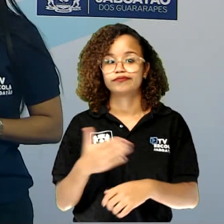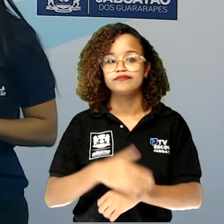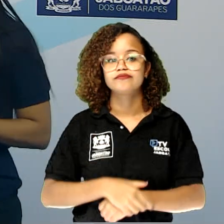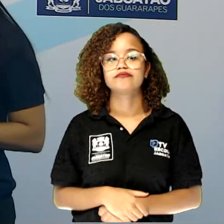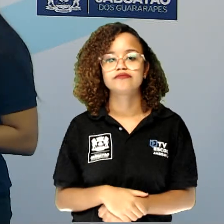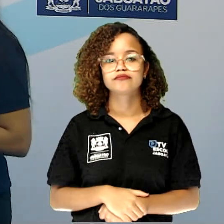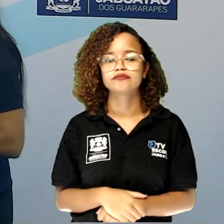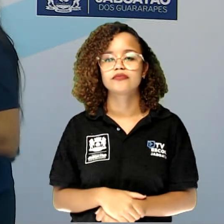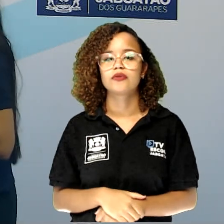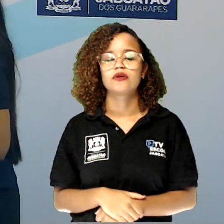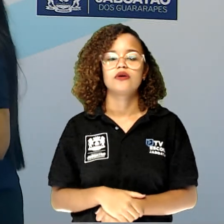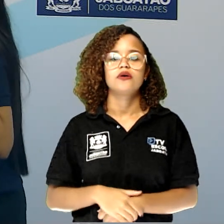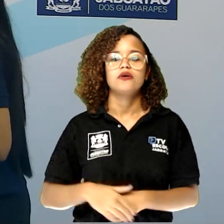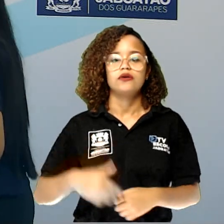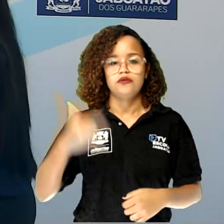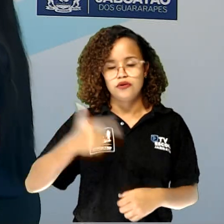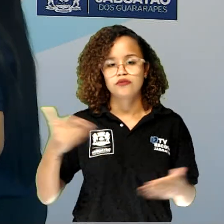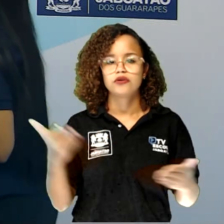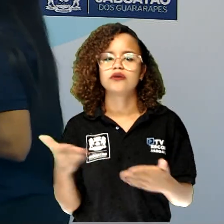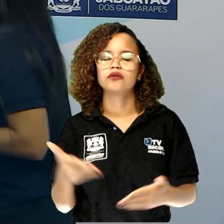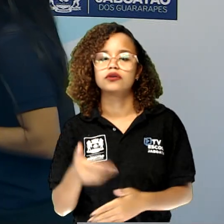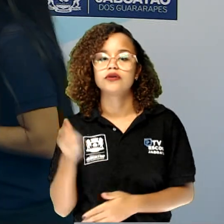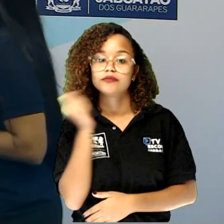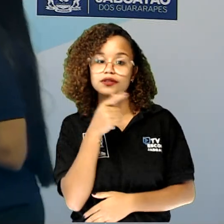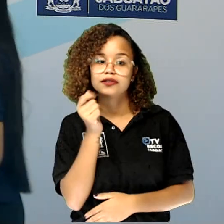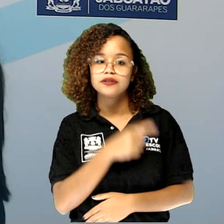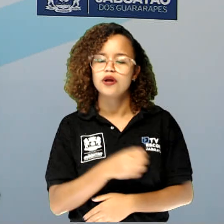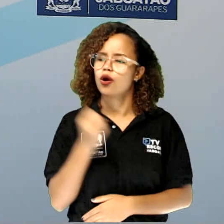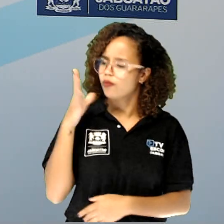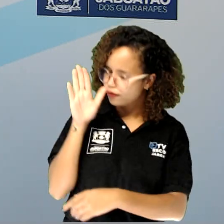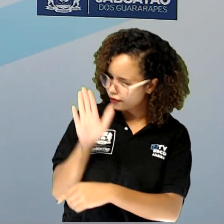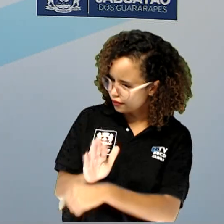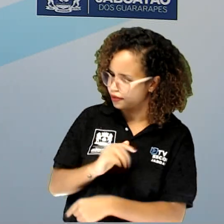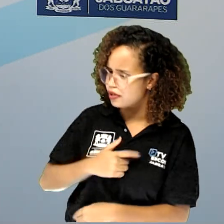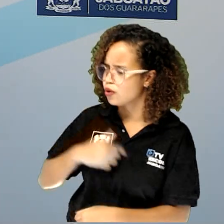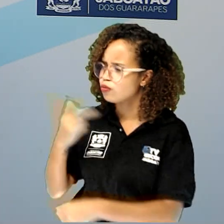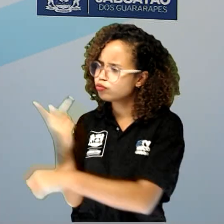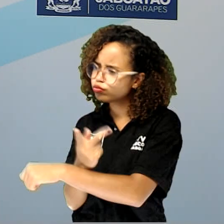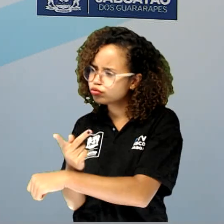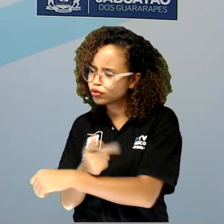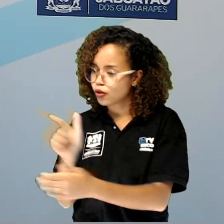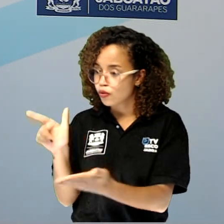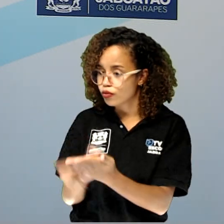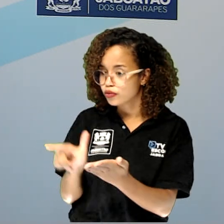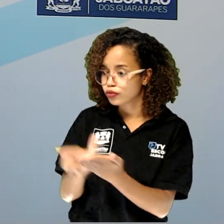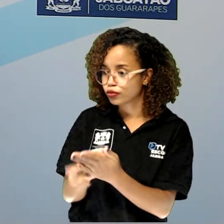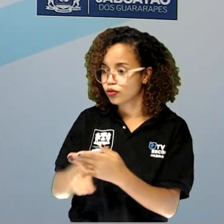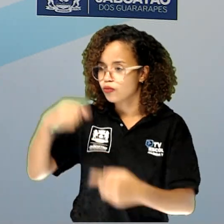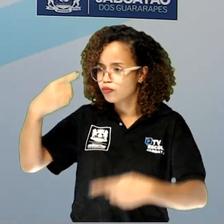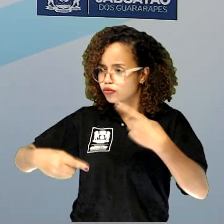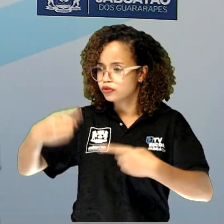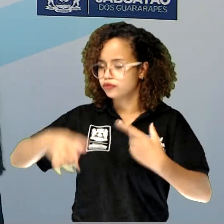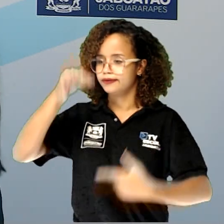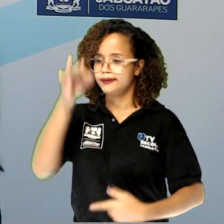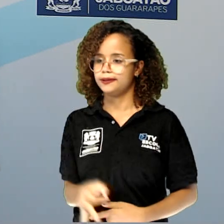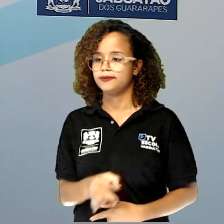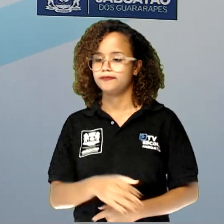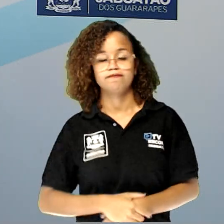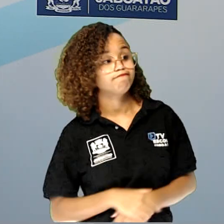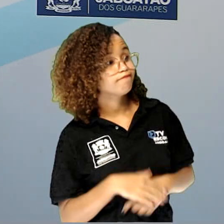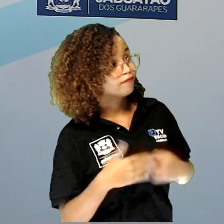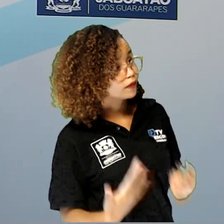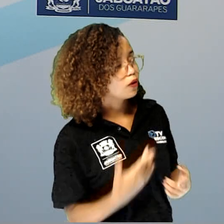E a segunda é a estrutura da piada, né? Boa tarde, estou à procura do livro O Político Honesto.